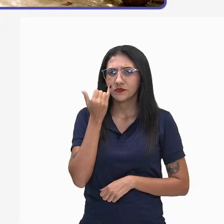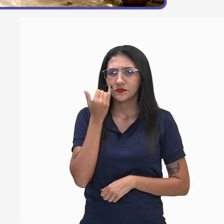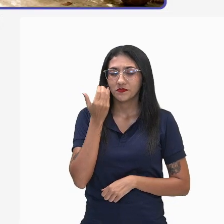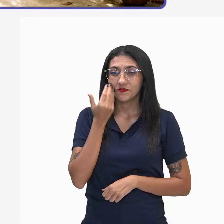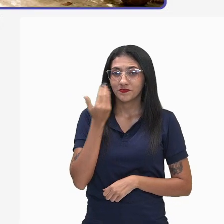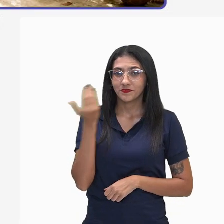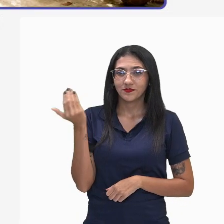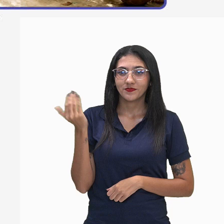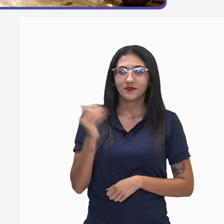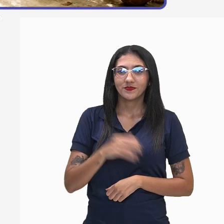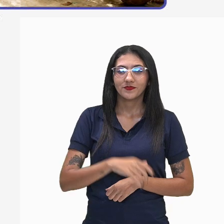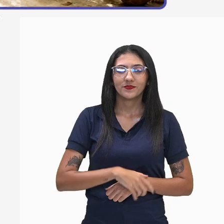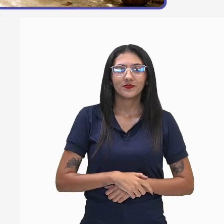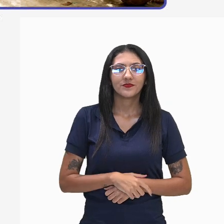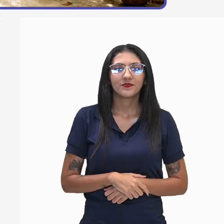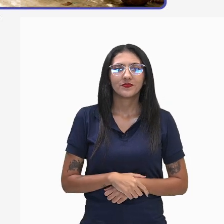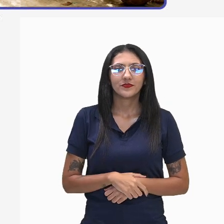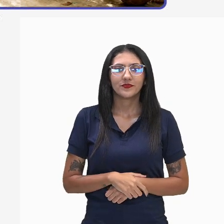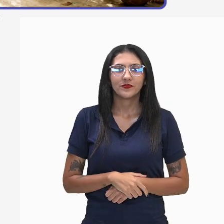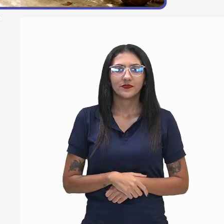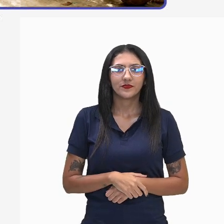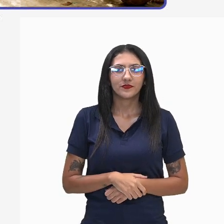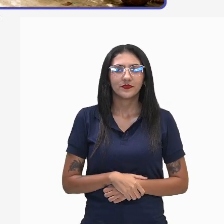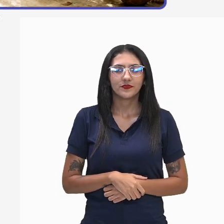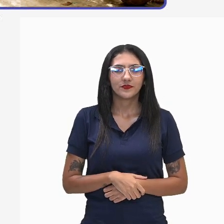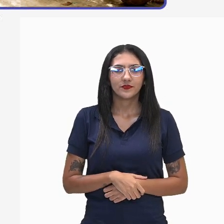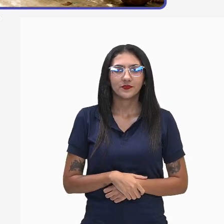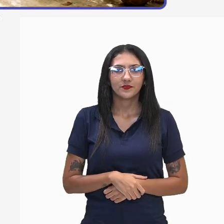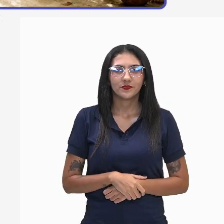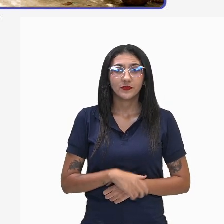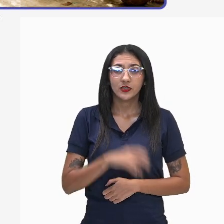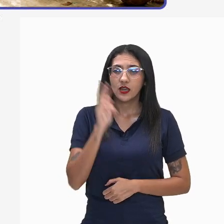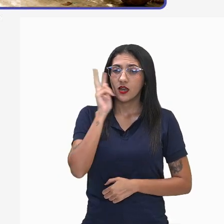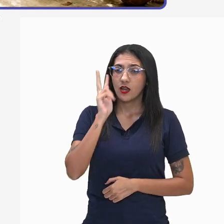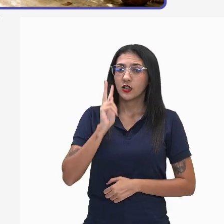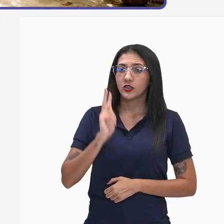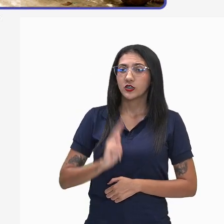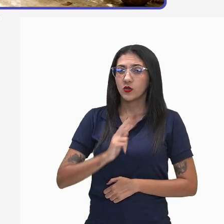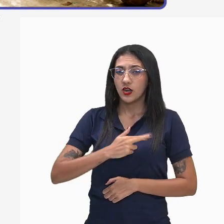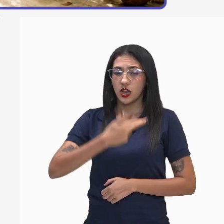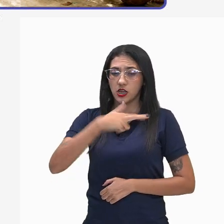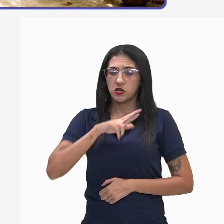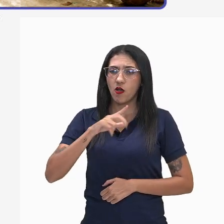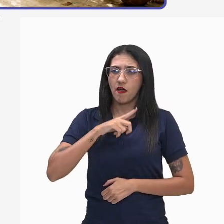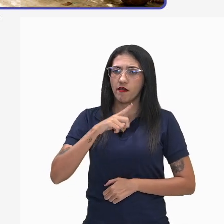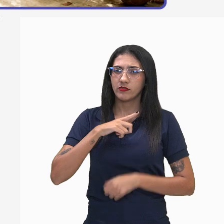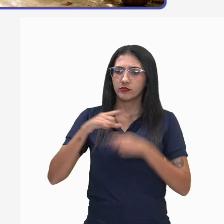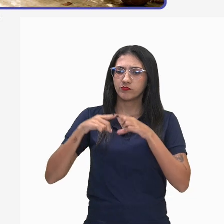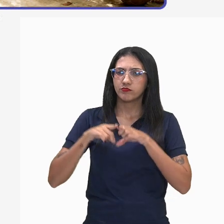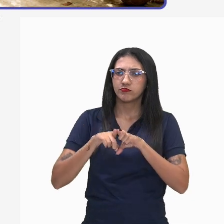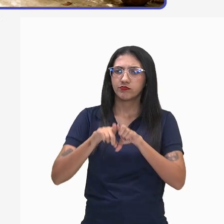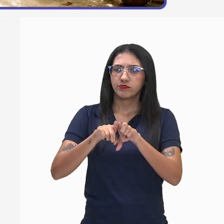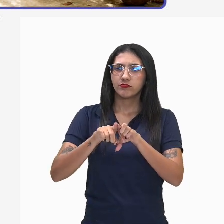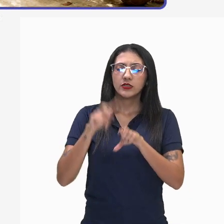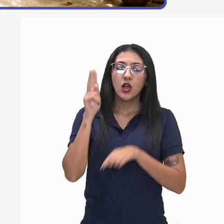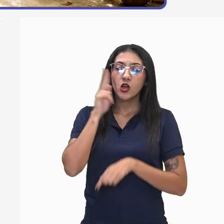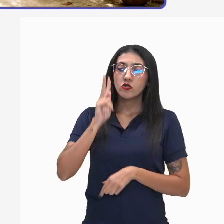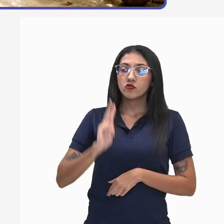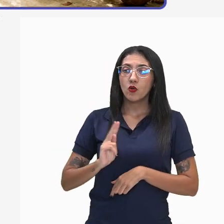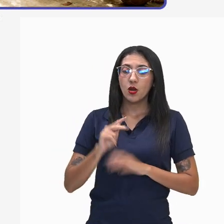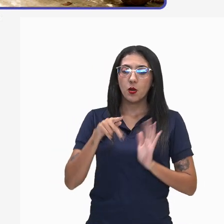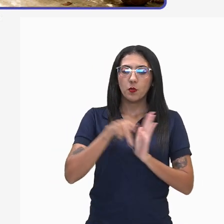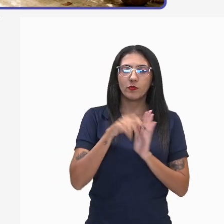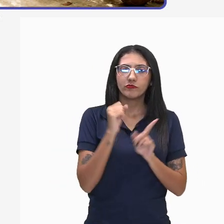próxima cartela. Vamos lá? A história religiosa caminha lado a lado com a história das